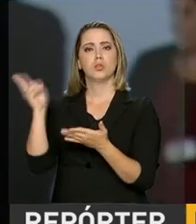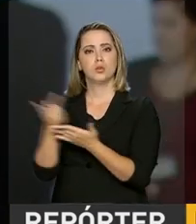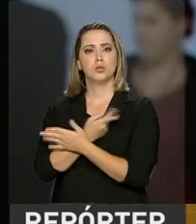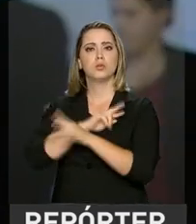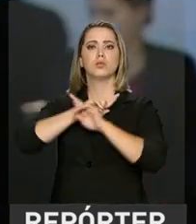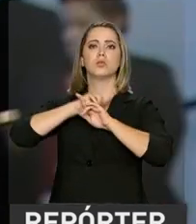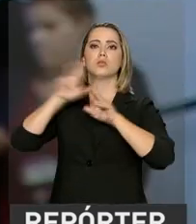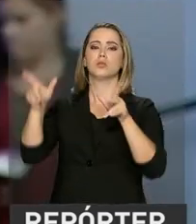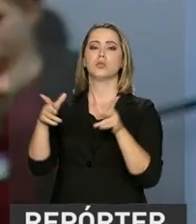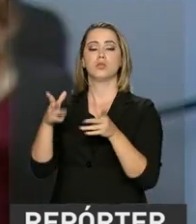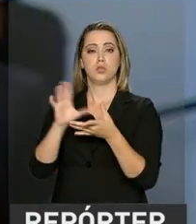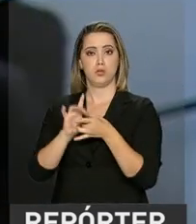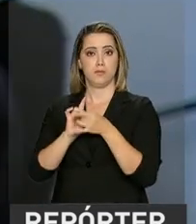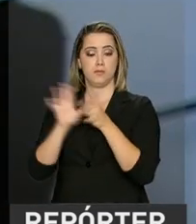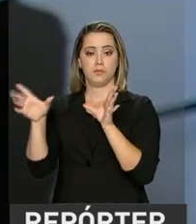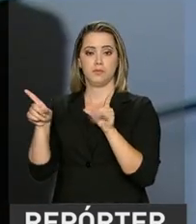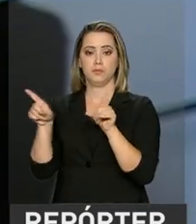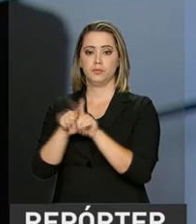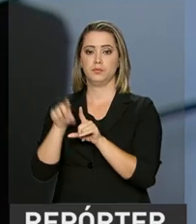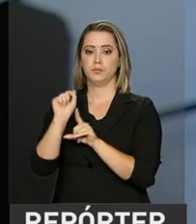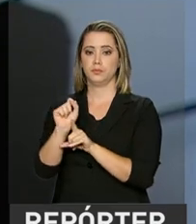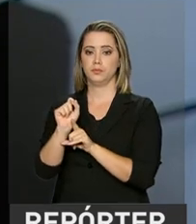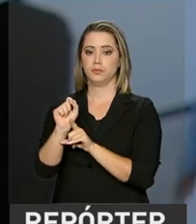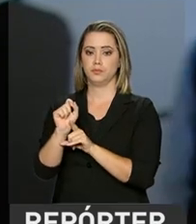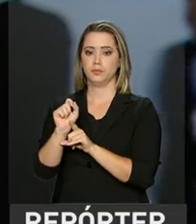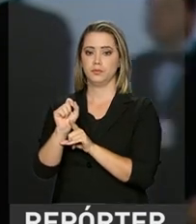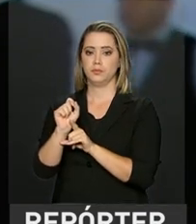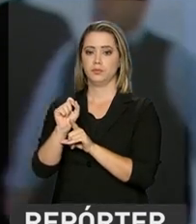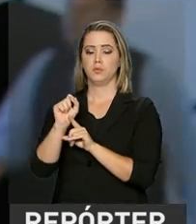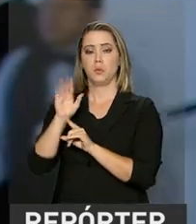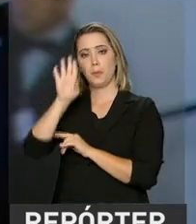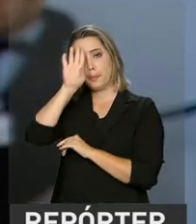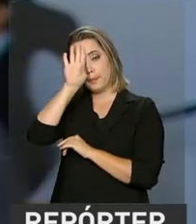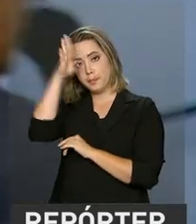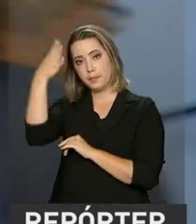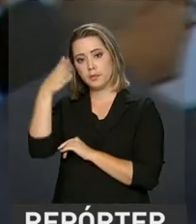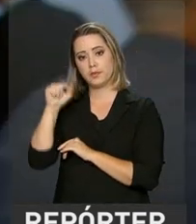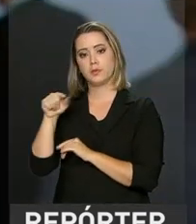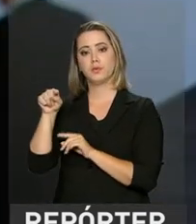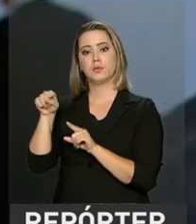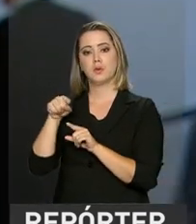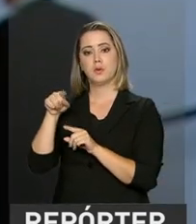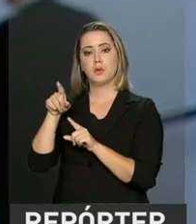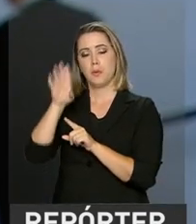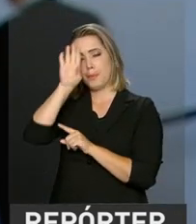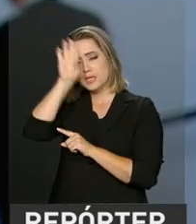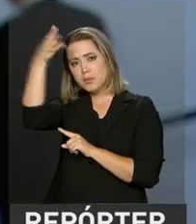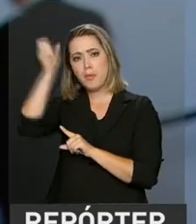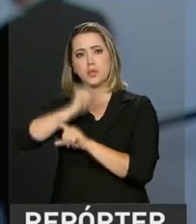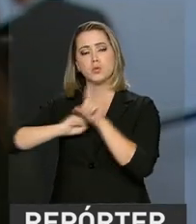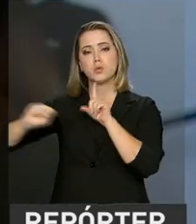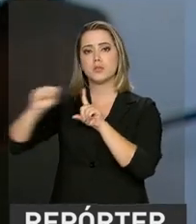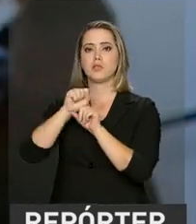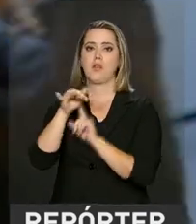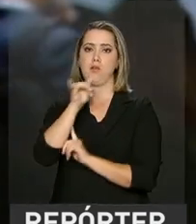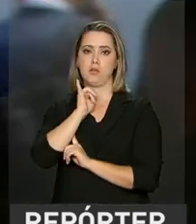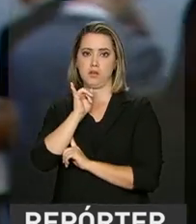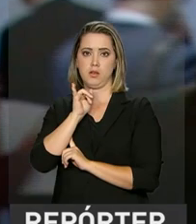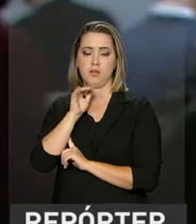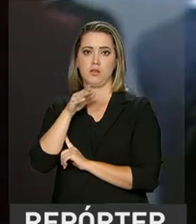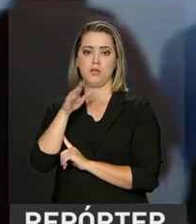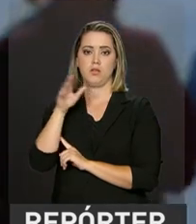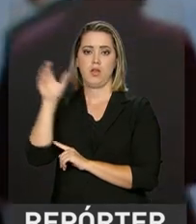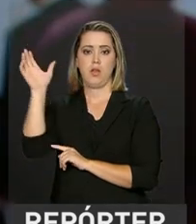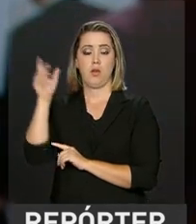muitas concessões nas questões principalmente e eminentemente sociais, como a pensão não